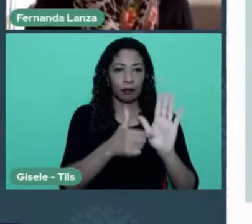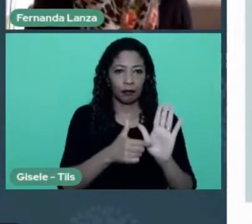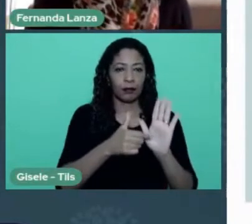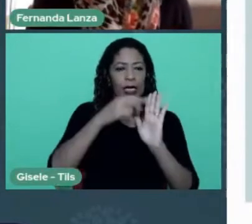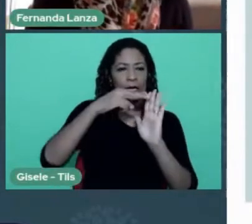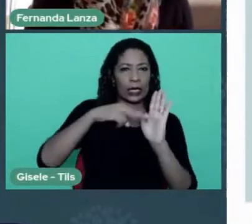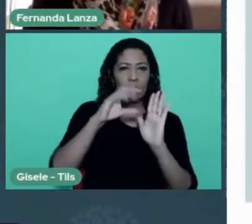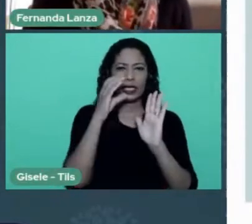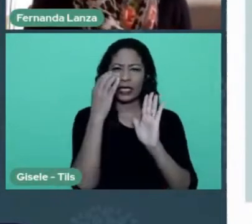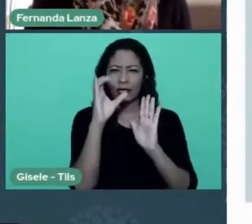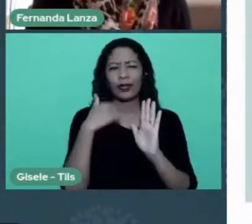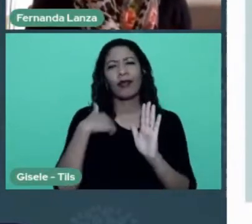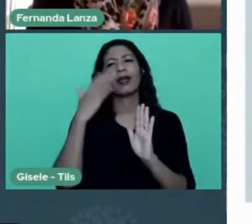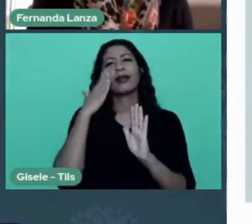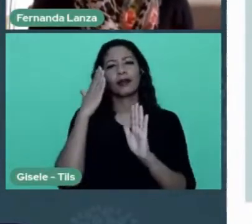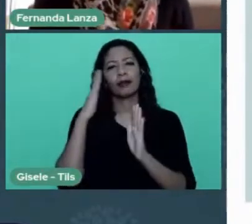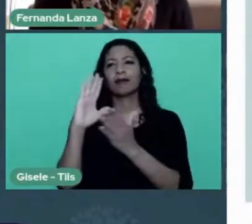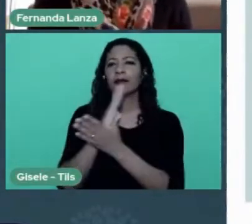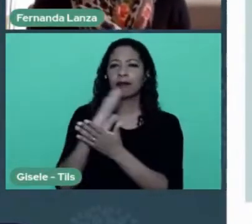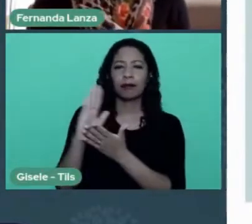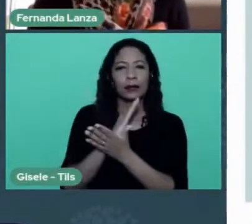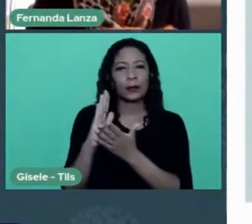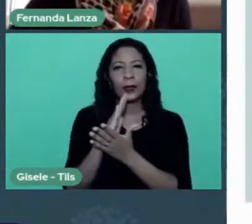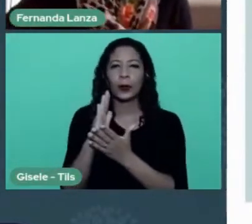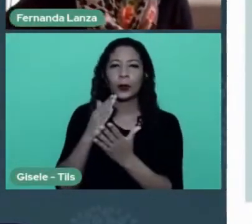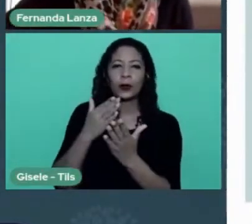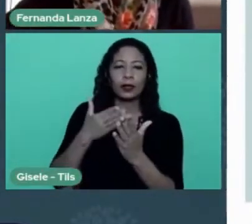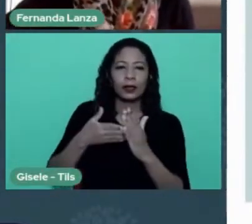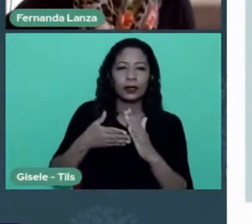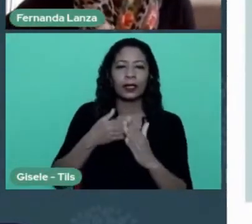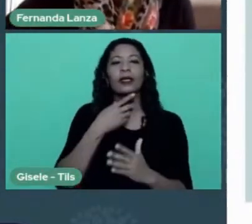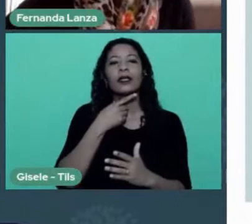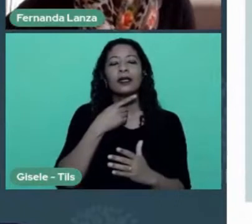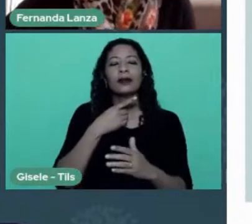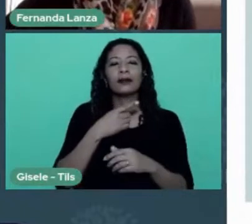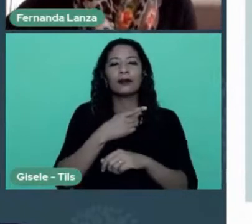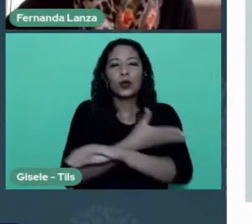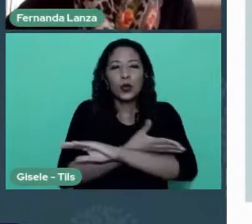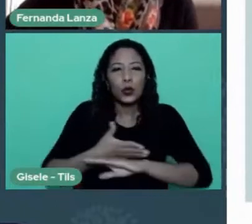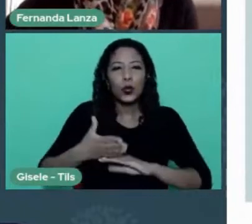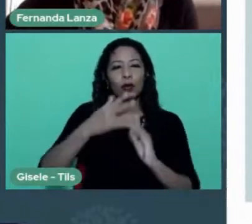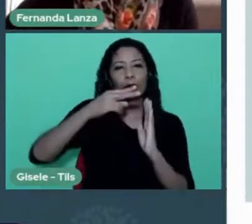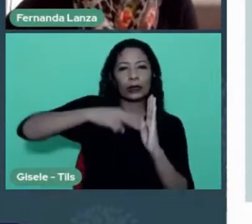pode ter um público aqui que não está muito habituado, mas eu vou resumir de maneira